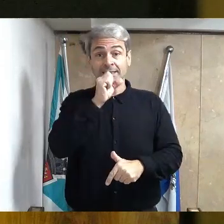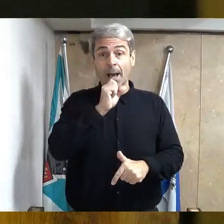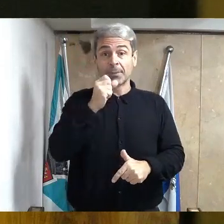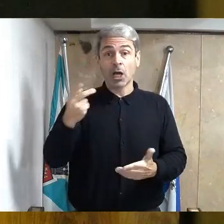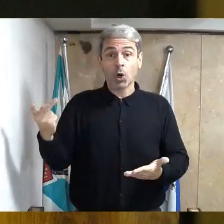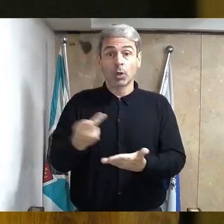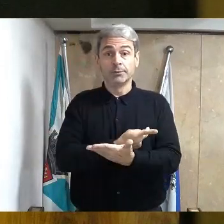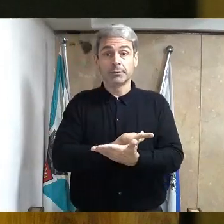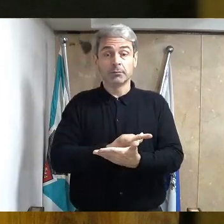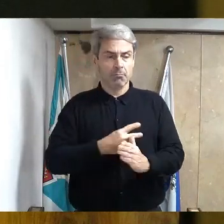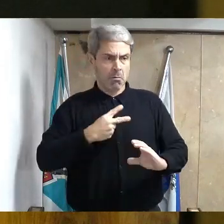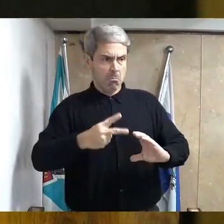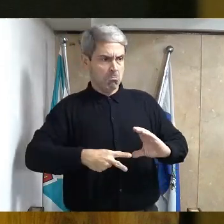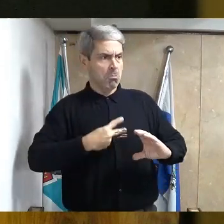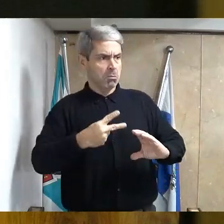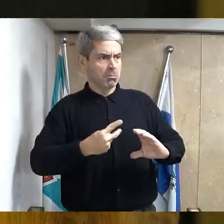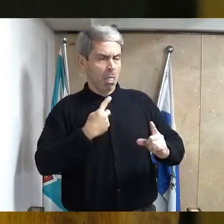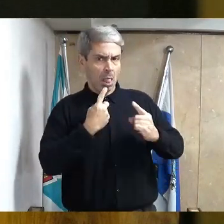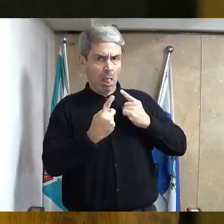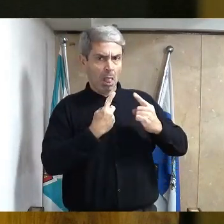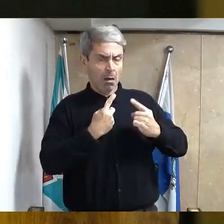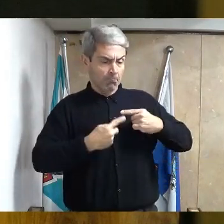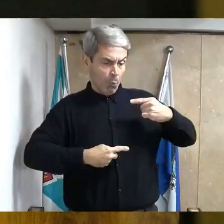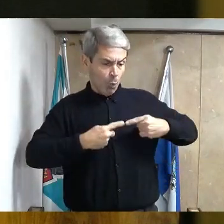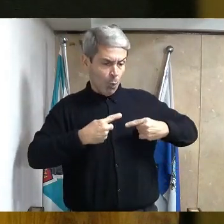Essa Casa Legislativa vem discutindo aqui